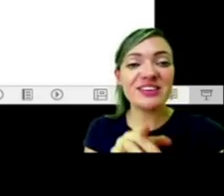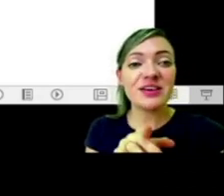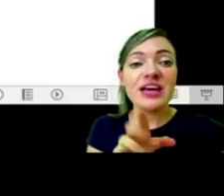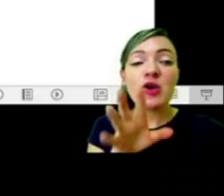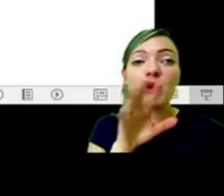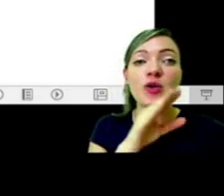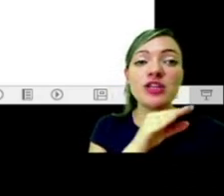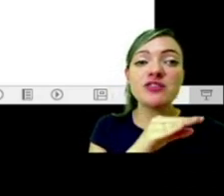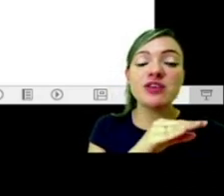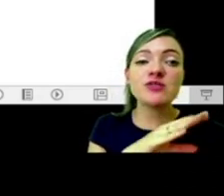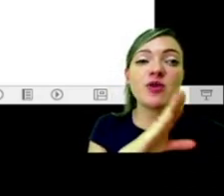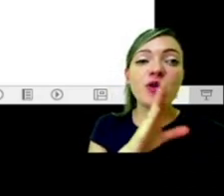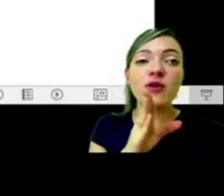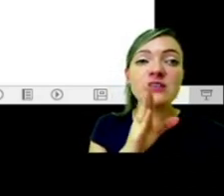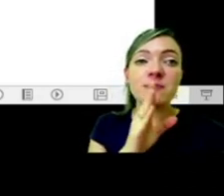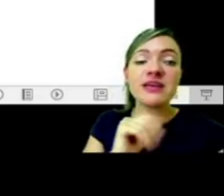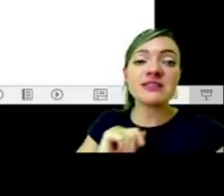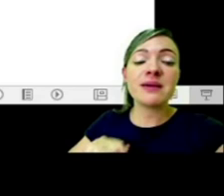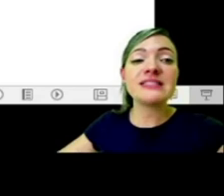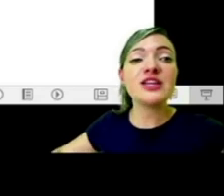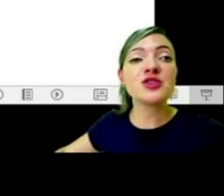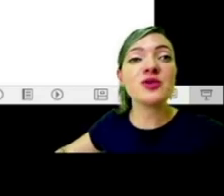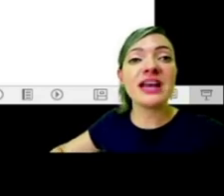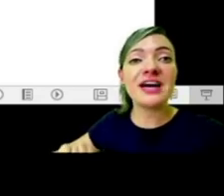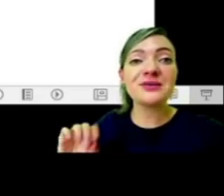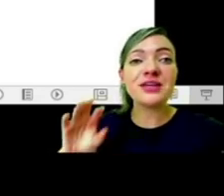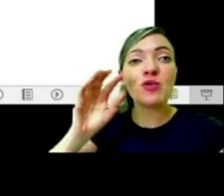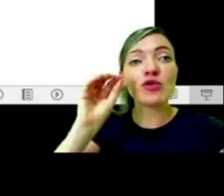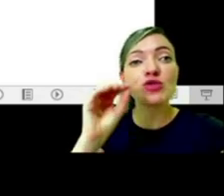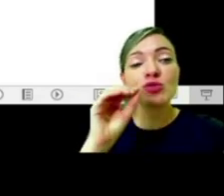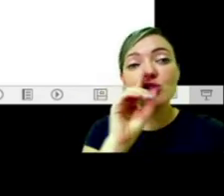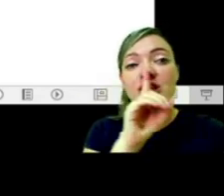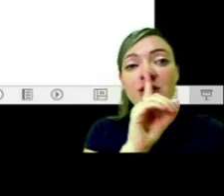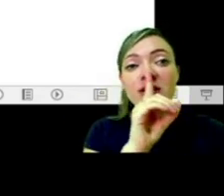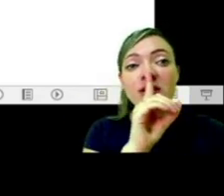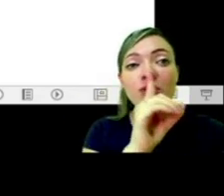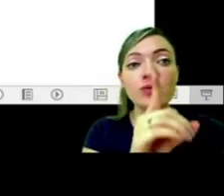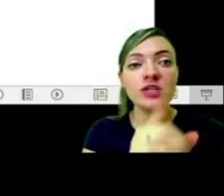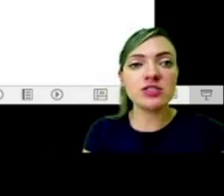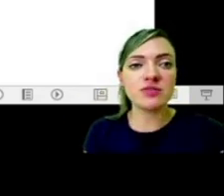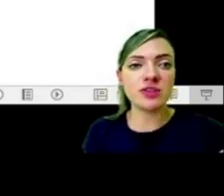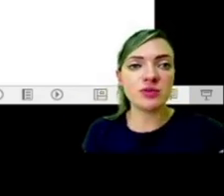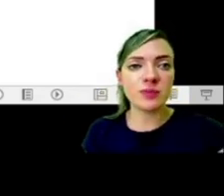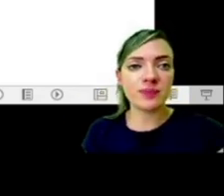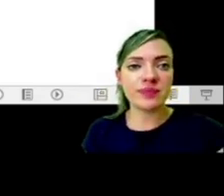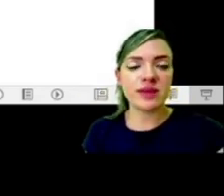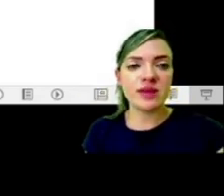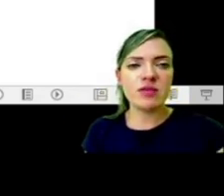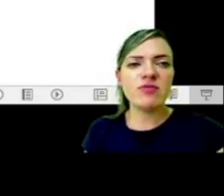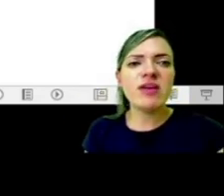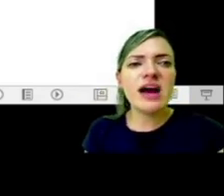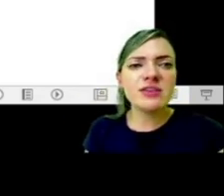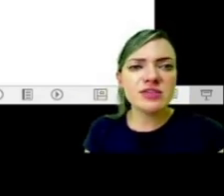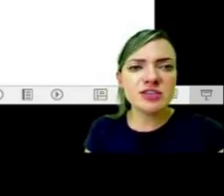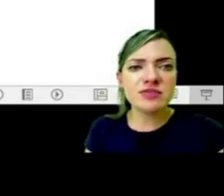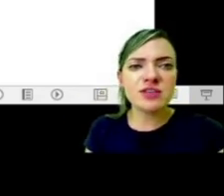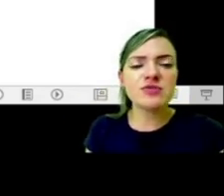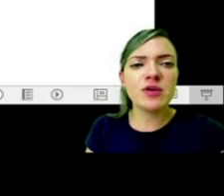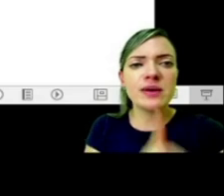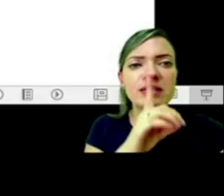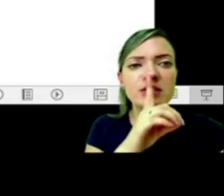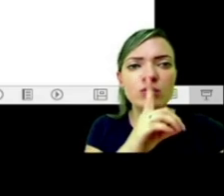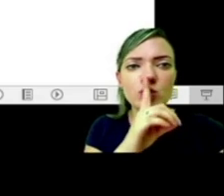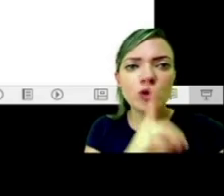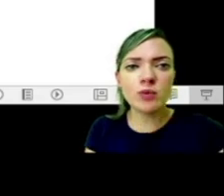população, tá vendo? Colocou indivíduos, não colocou espécie, mas deixou claro que é um conjunto de um indivíduo. Vários